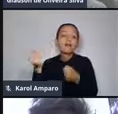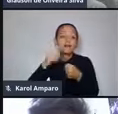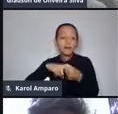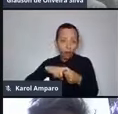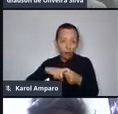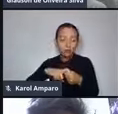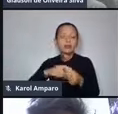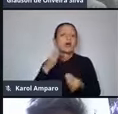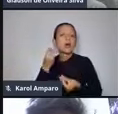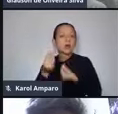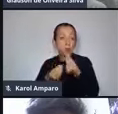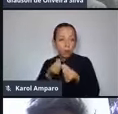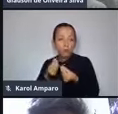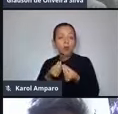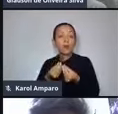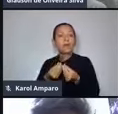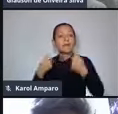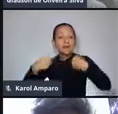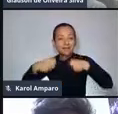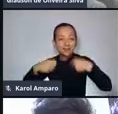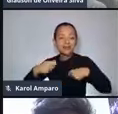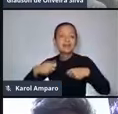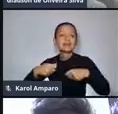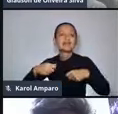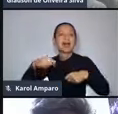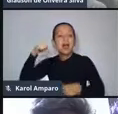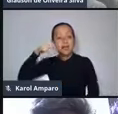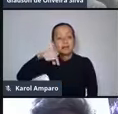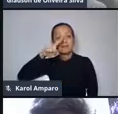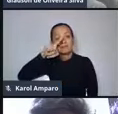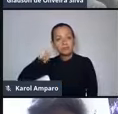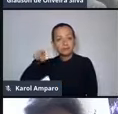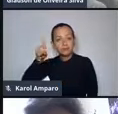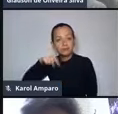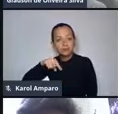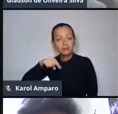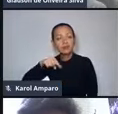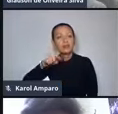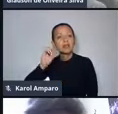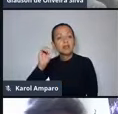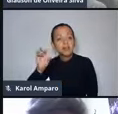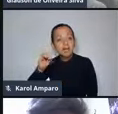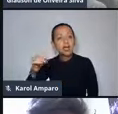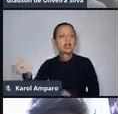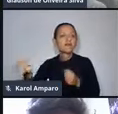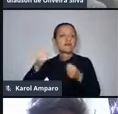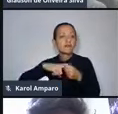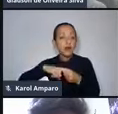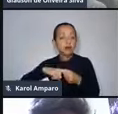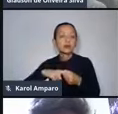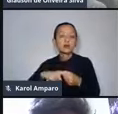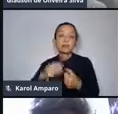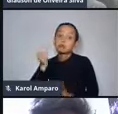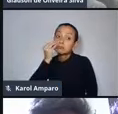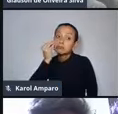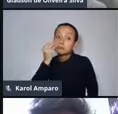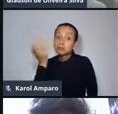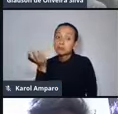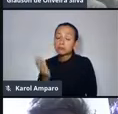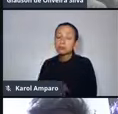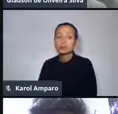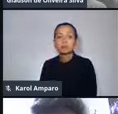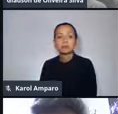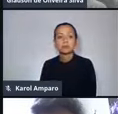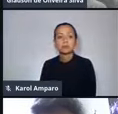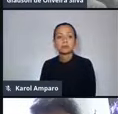sinal, o senhor deve sair da sala e entrar novamente, que aí vai ficar mais fácil.